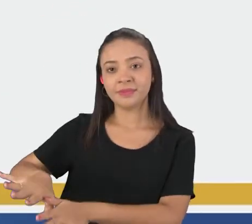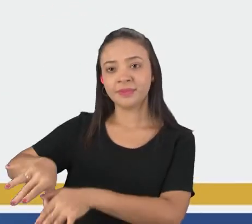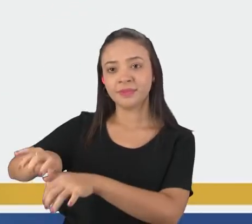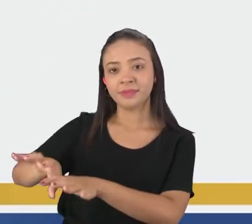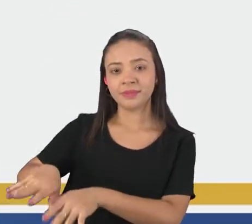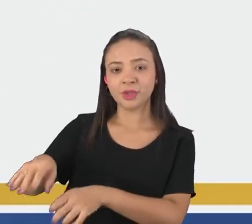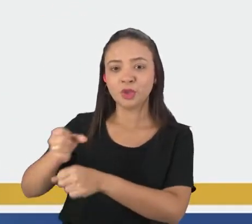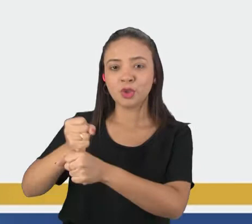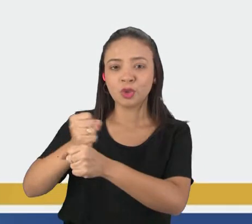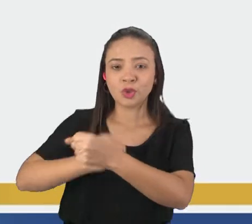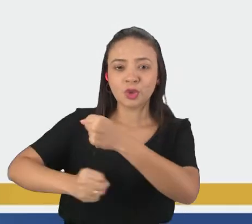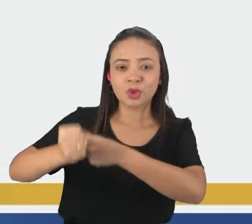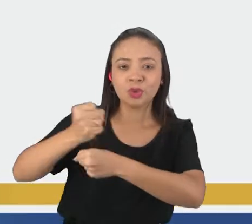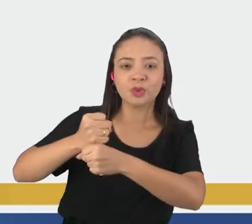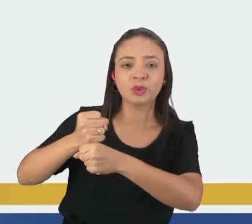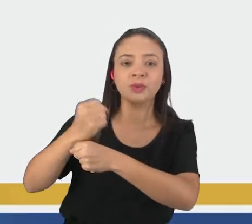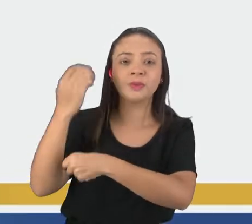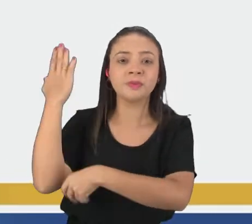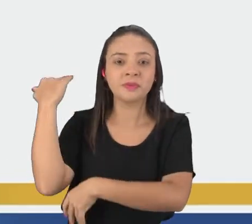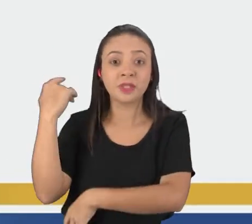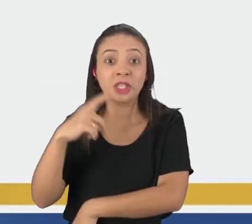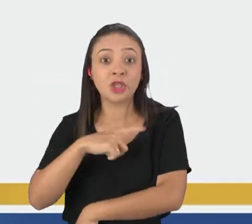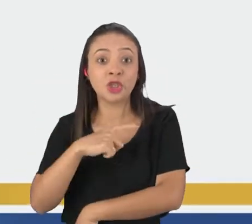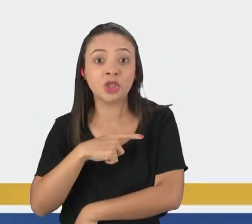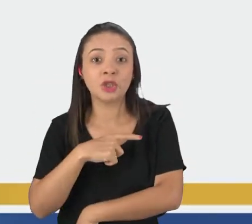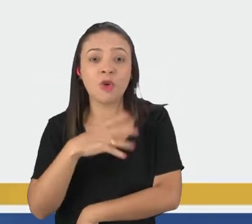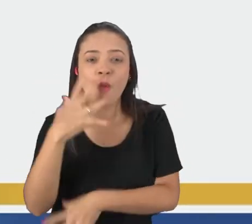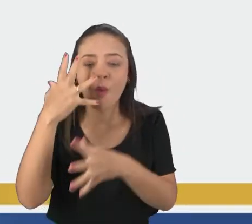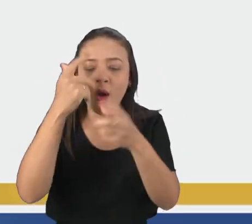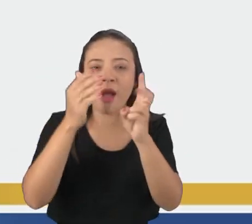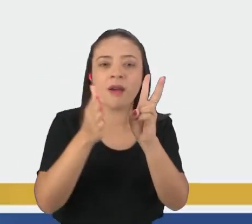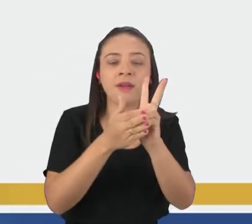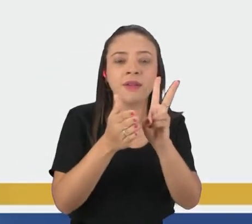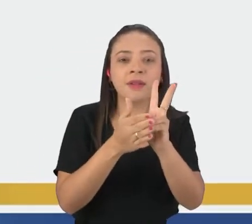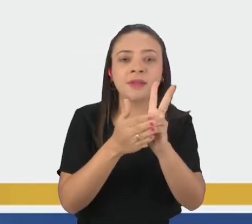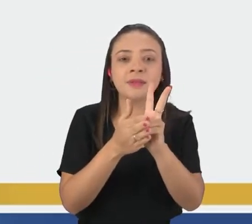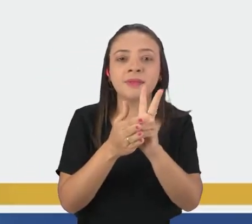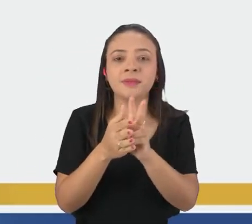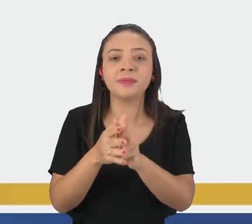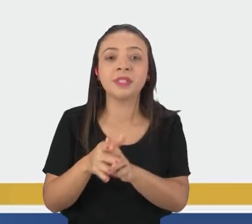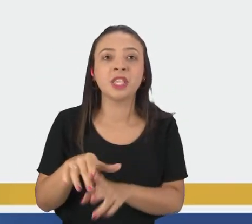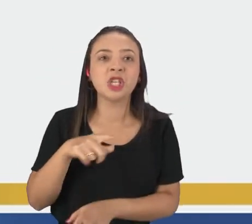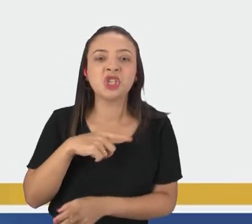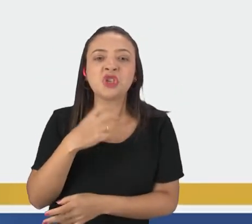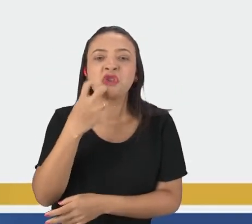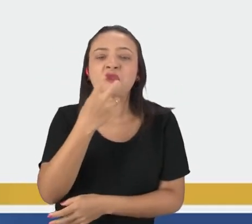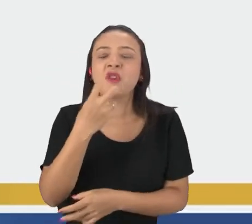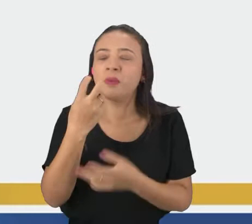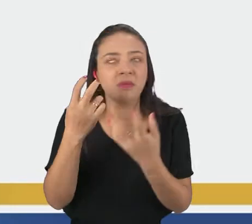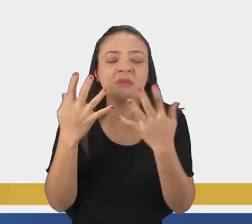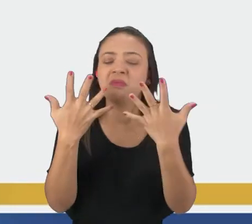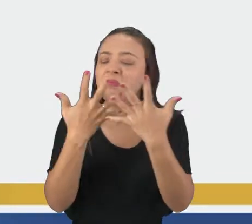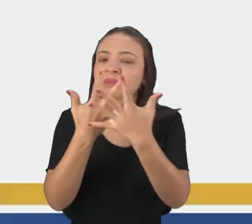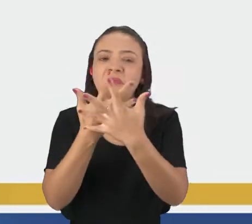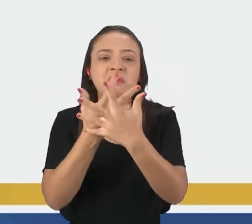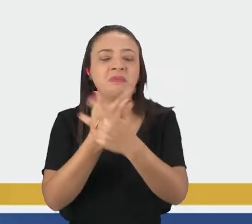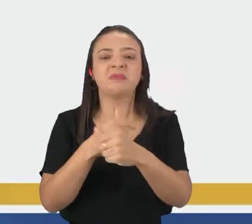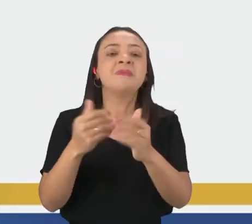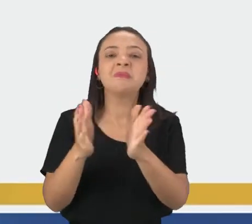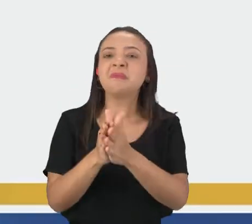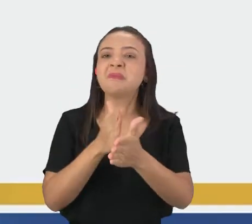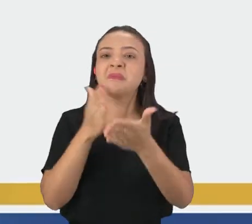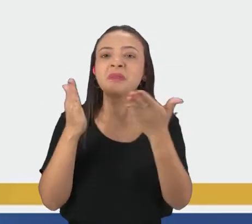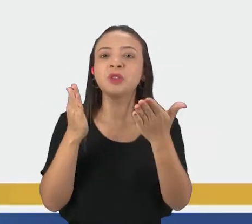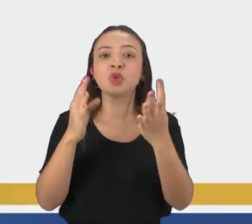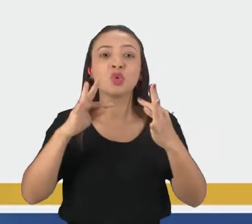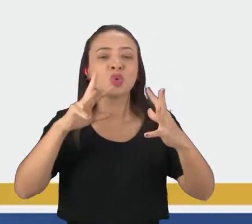Há muitos anos havia uma bela índia chamada Yara. Ela possuía uma belíssima voz e era querida por todos da